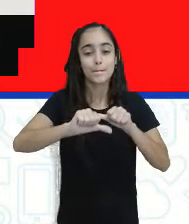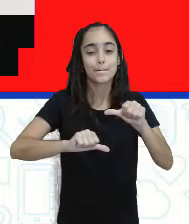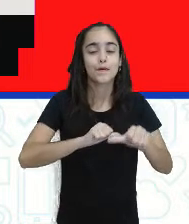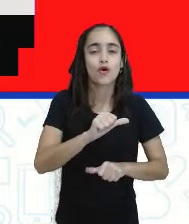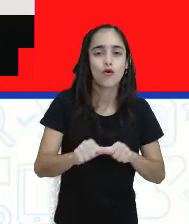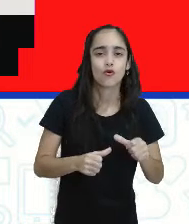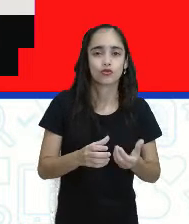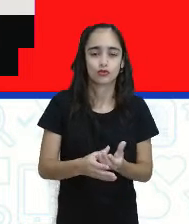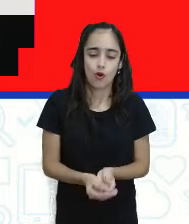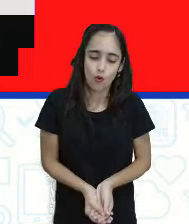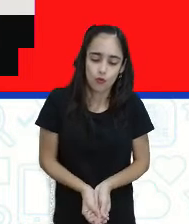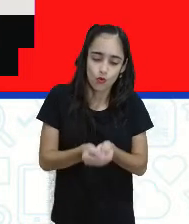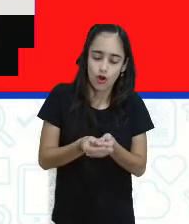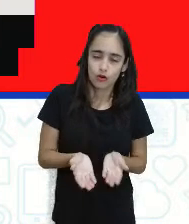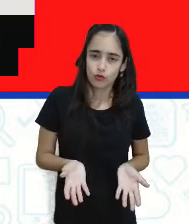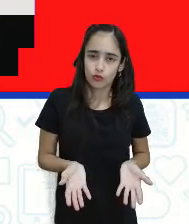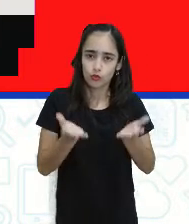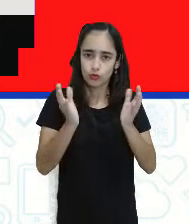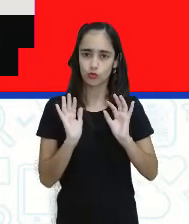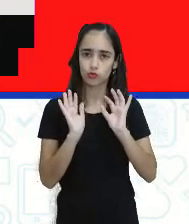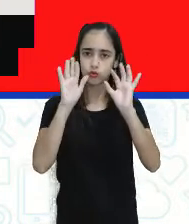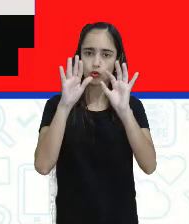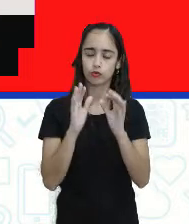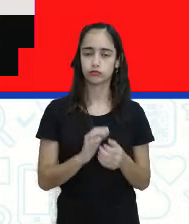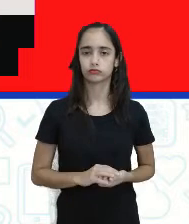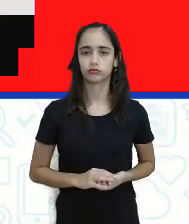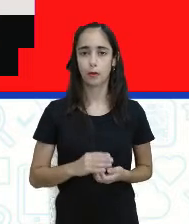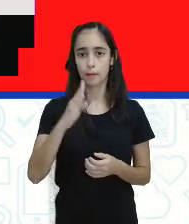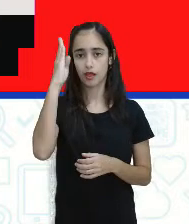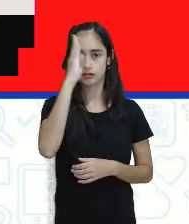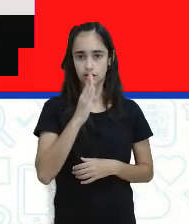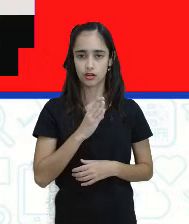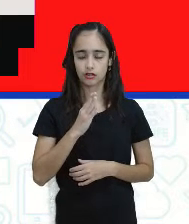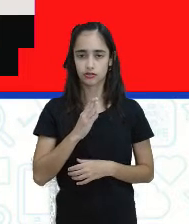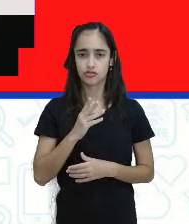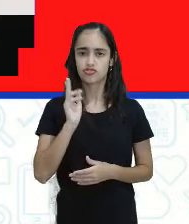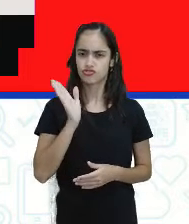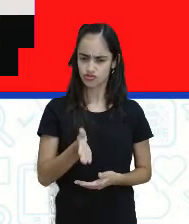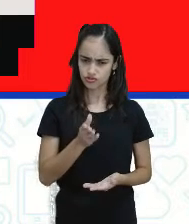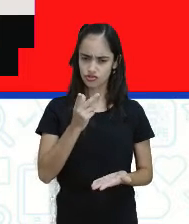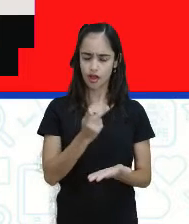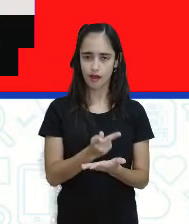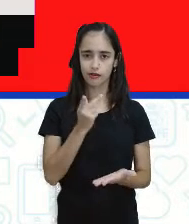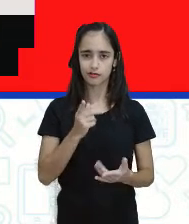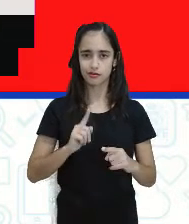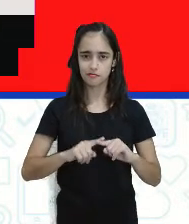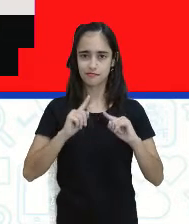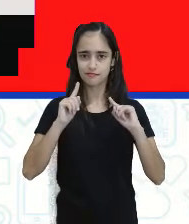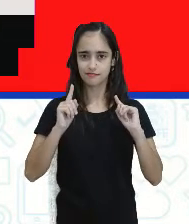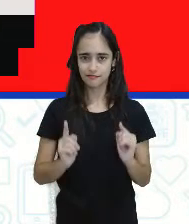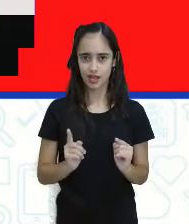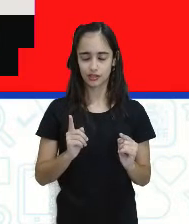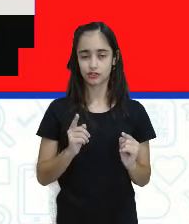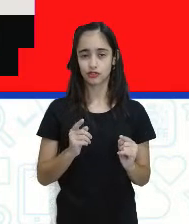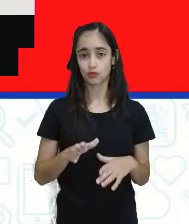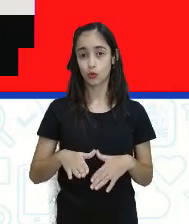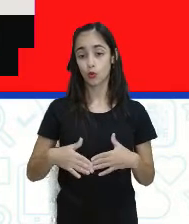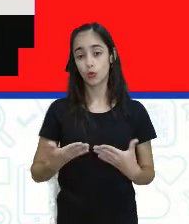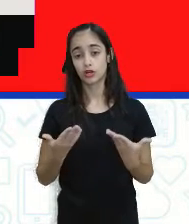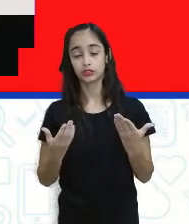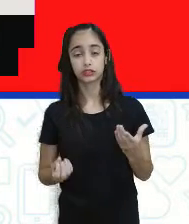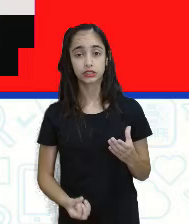seja, o vôlei ele já acontecia, né? As pessoas já praticavam aqui, mas a partir da criação, né,